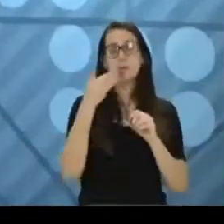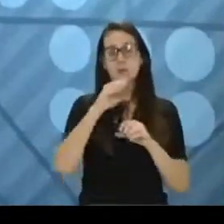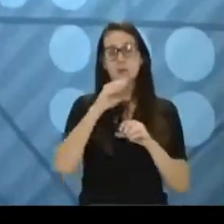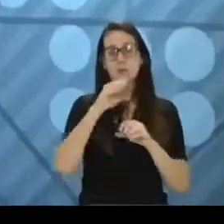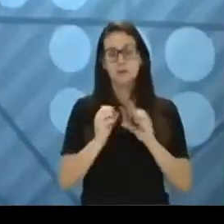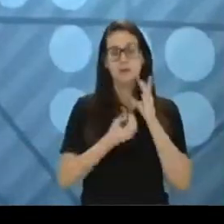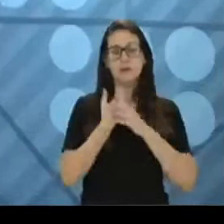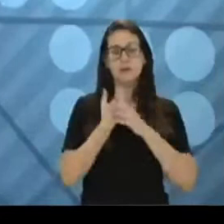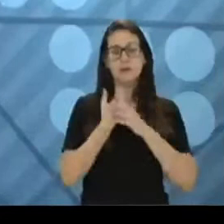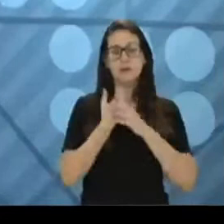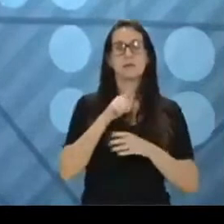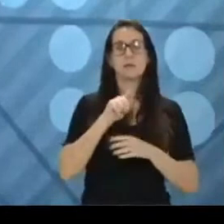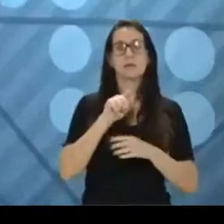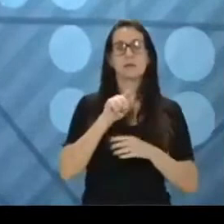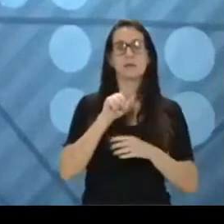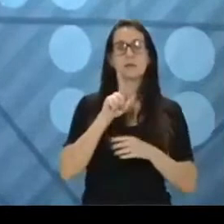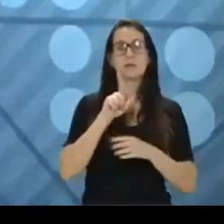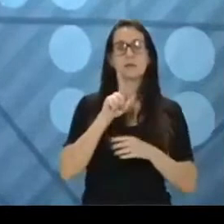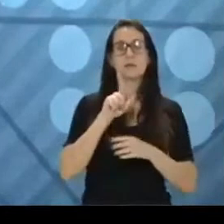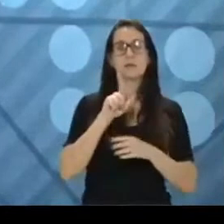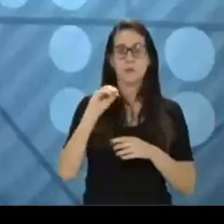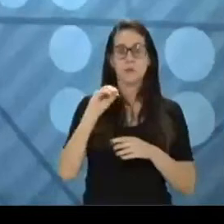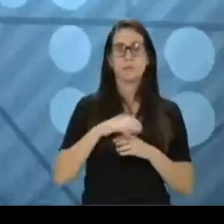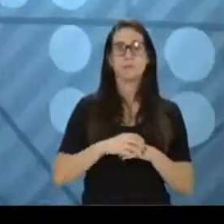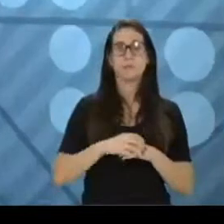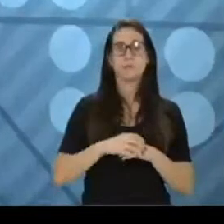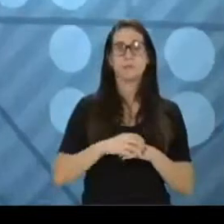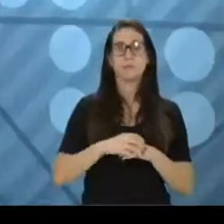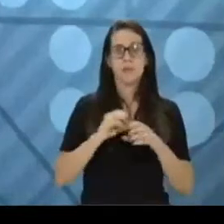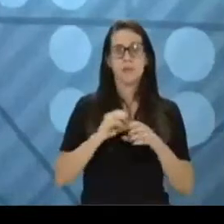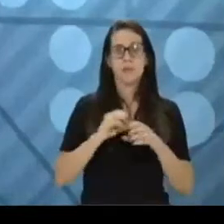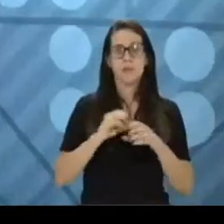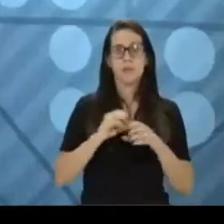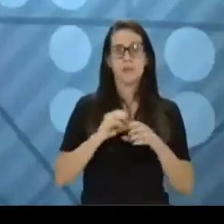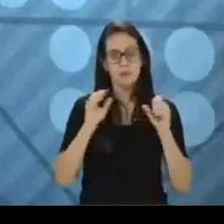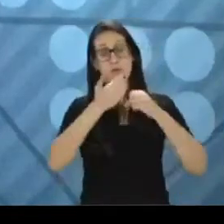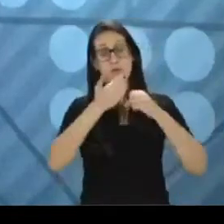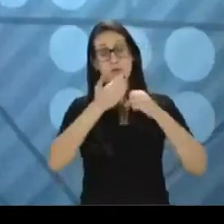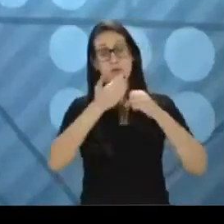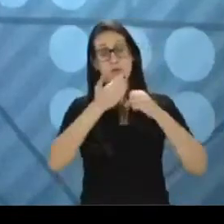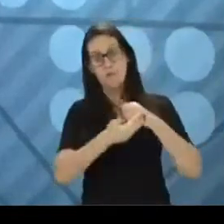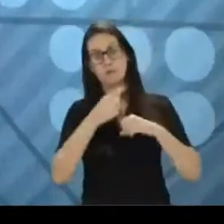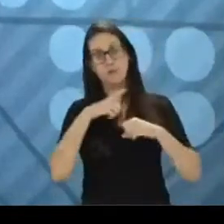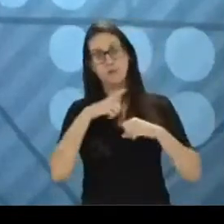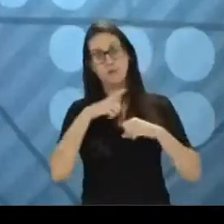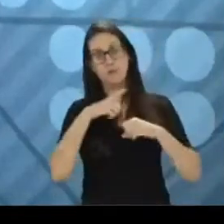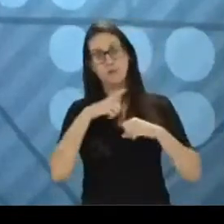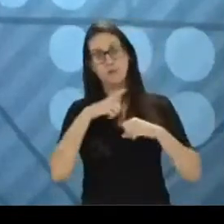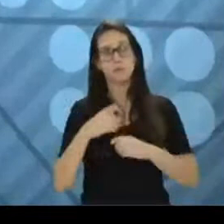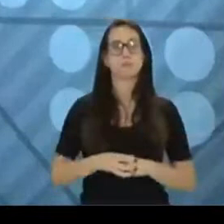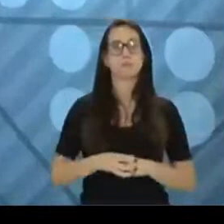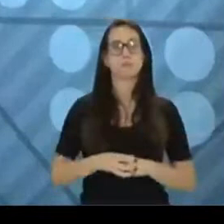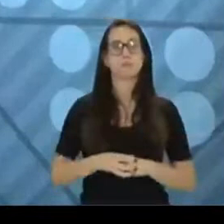nunca mais vou fazer isso. Você ganha a membrana plasmática nas